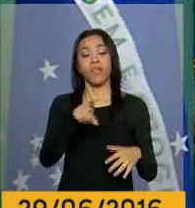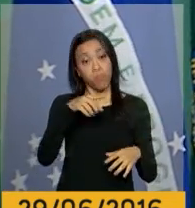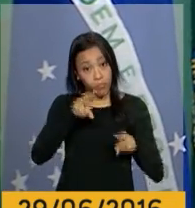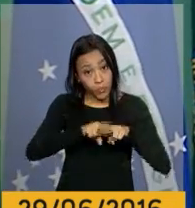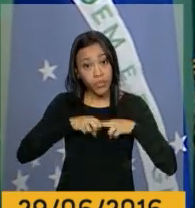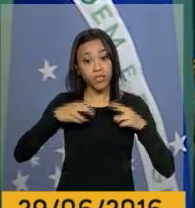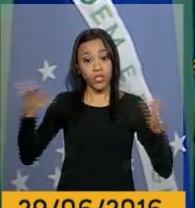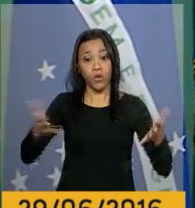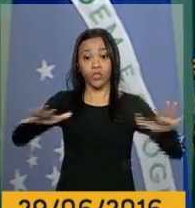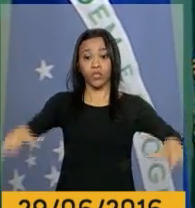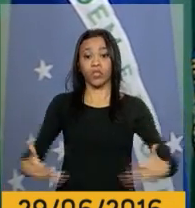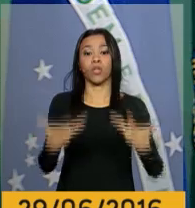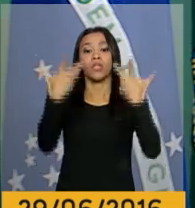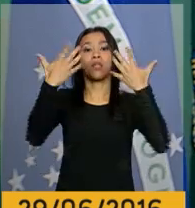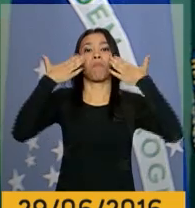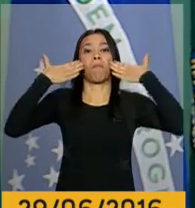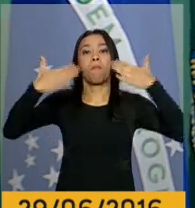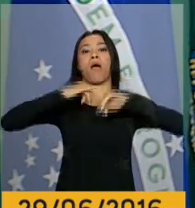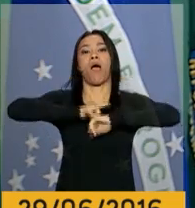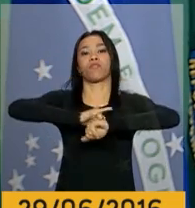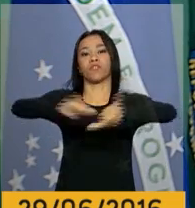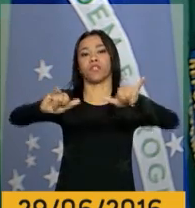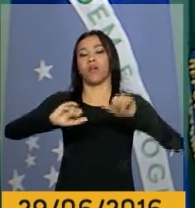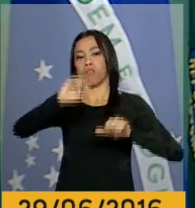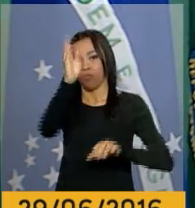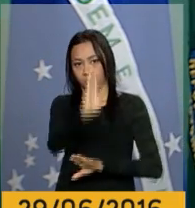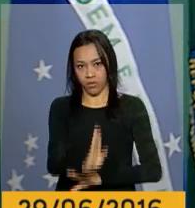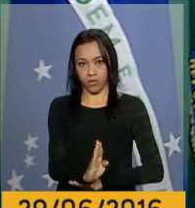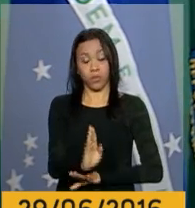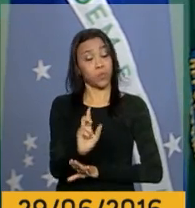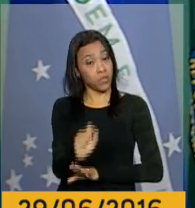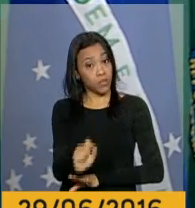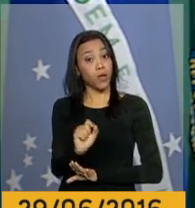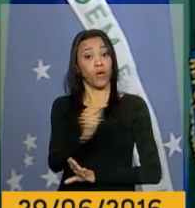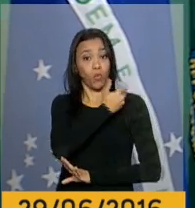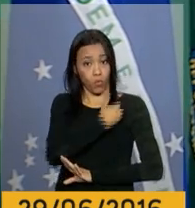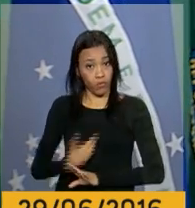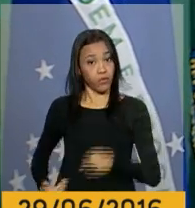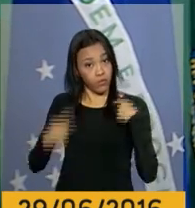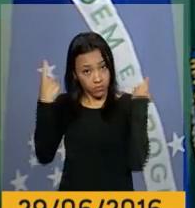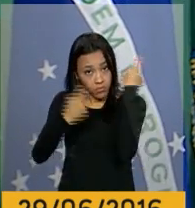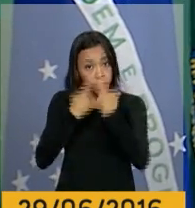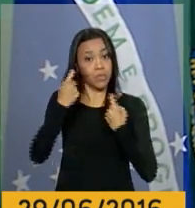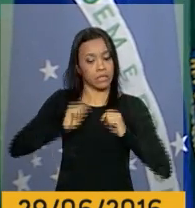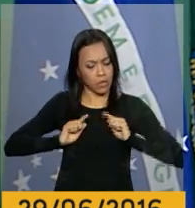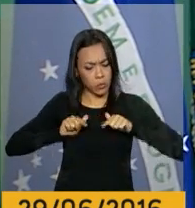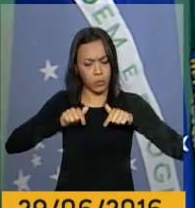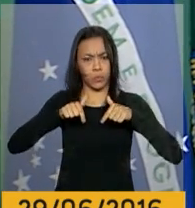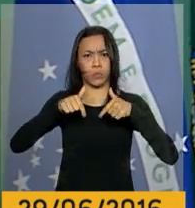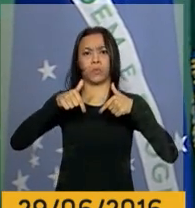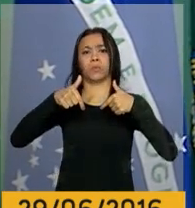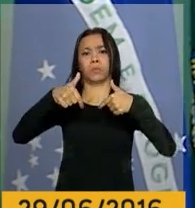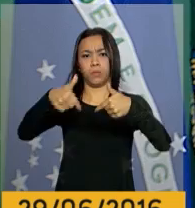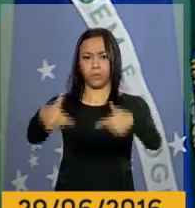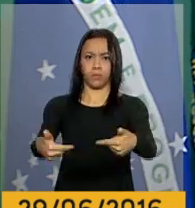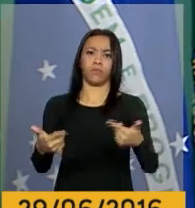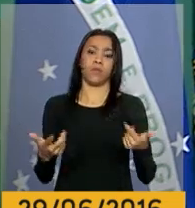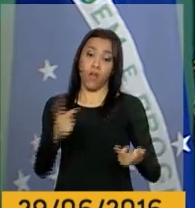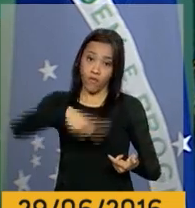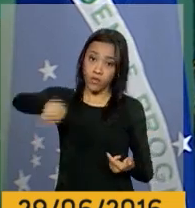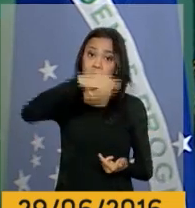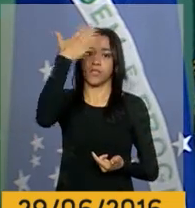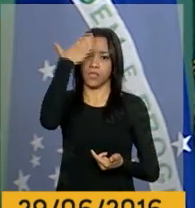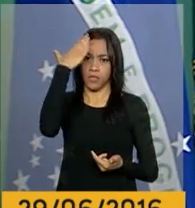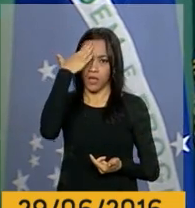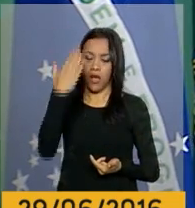para isto, para revelar ao país que o governo está trabalhando e trabalhando ativamente. Os senhores sabem